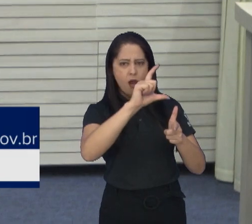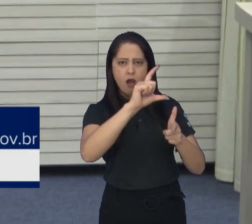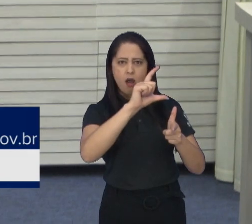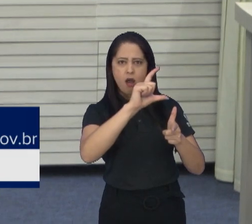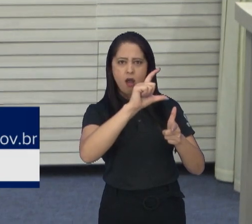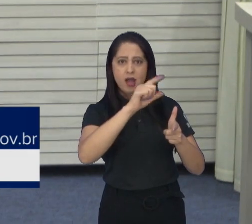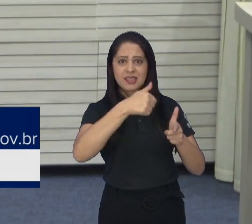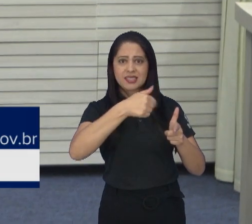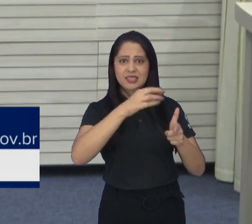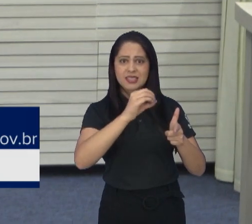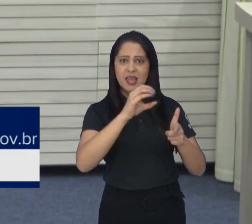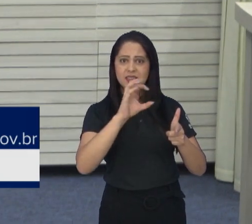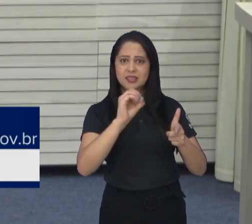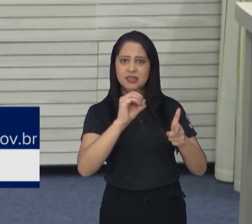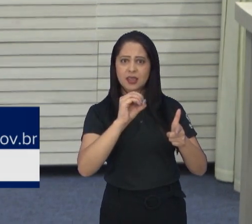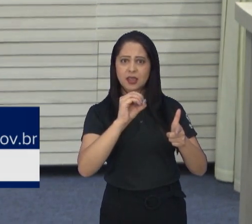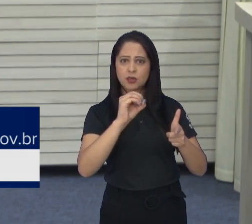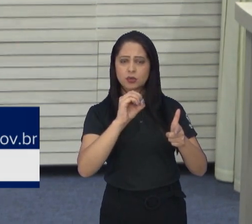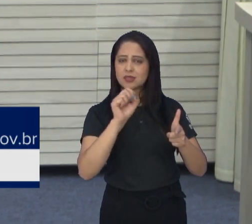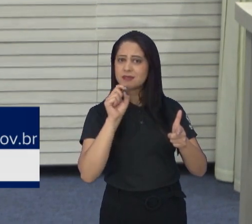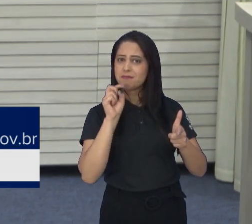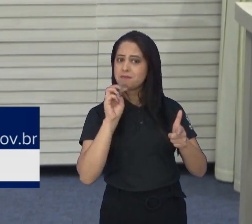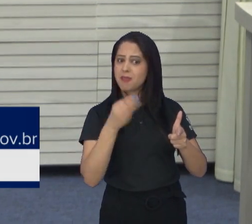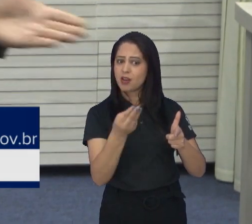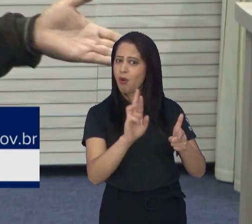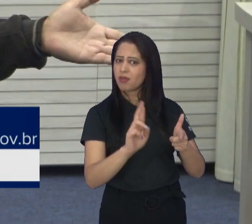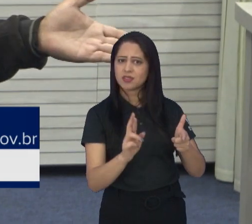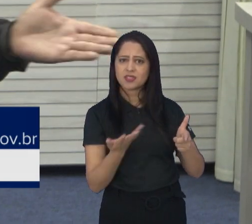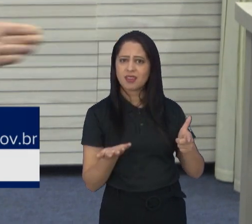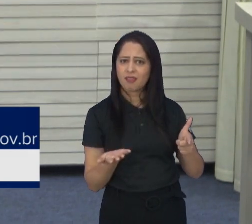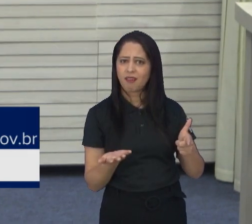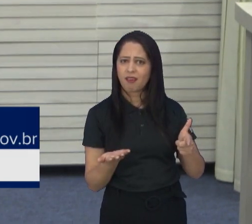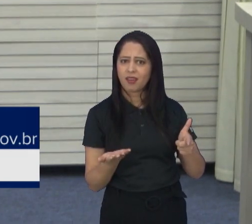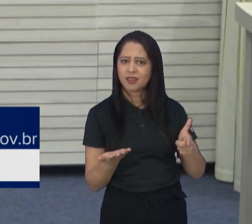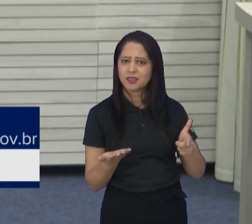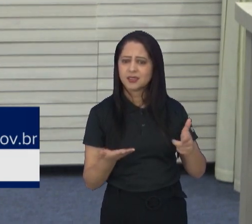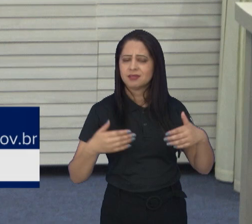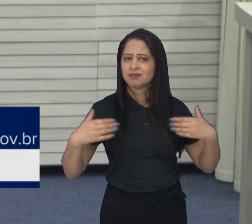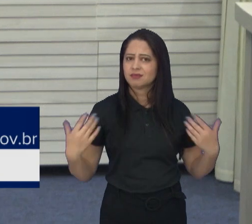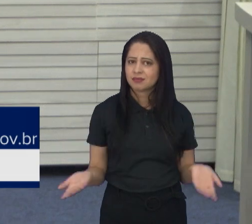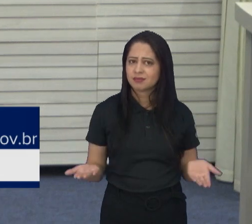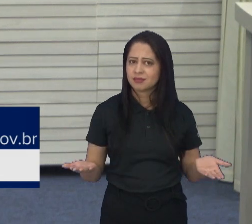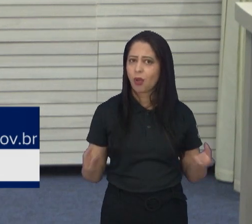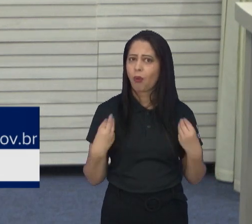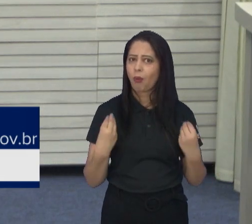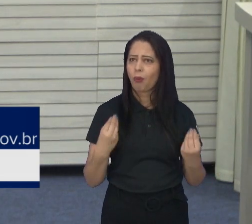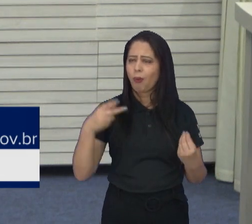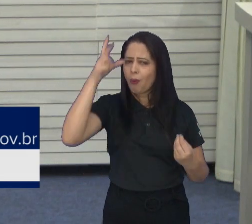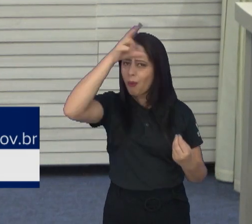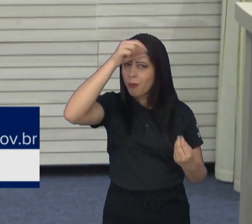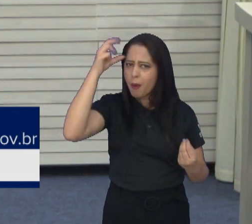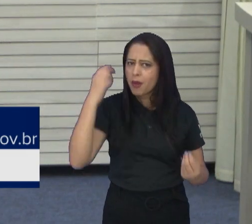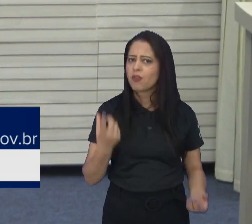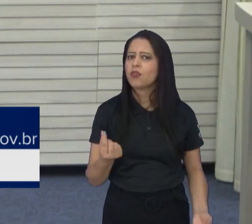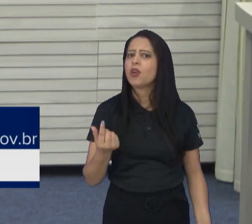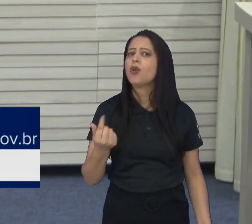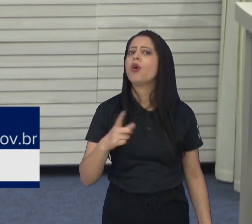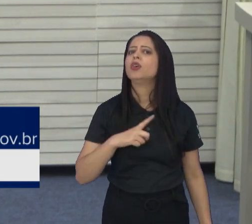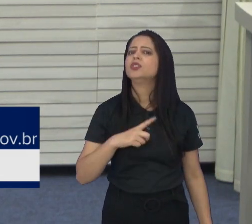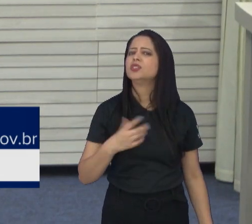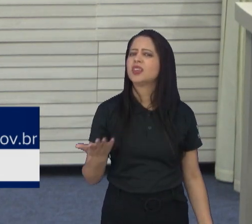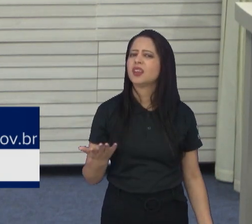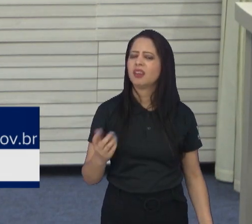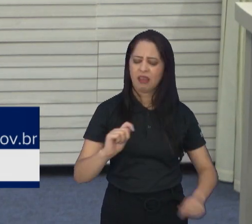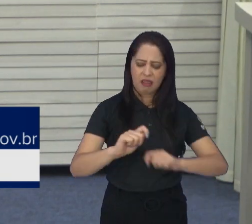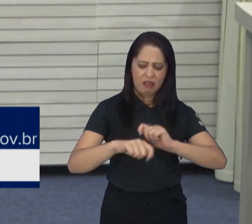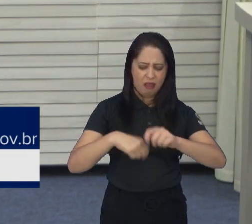de 732 milhões. É um quarto do que arrecada a cidade. Então, que